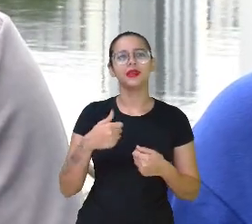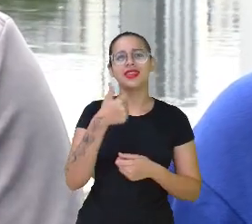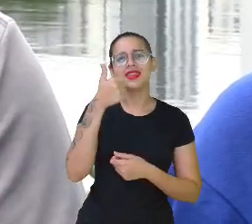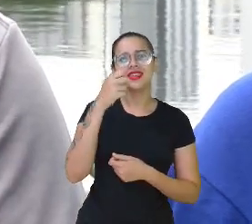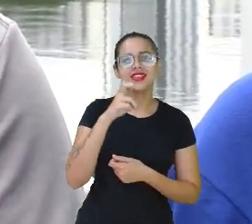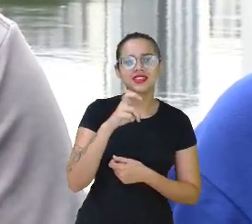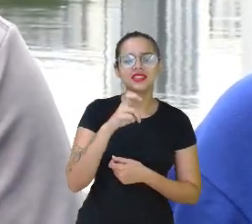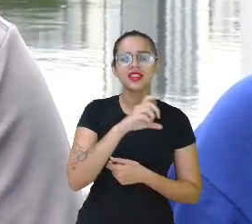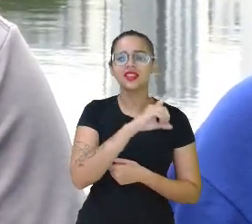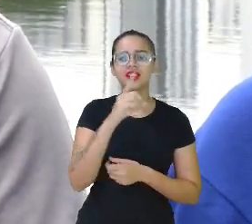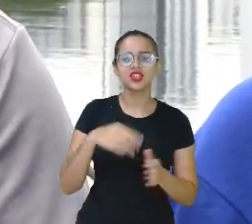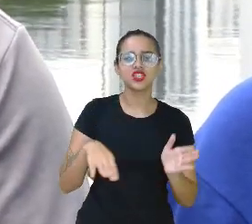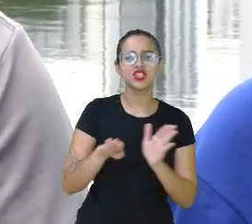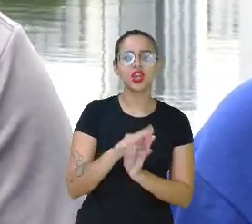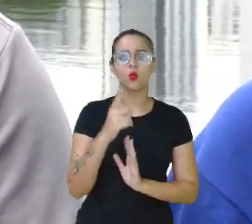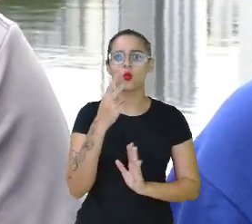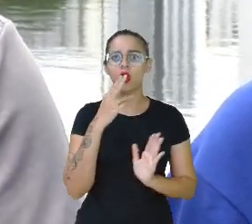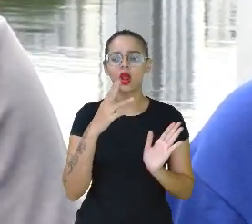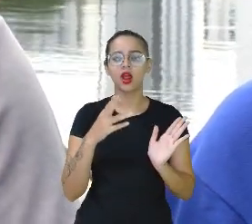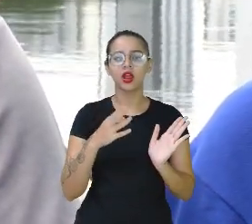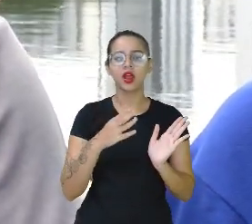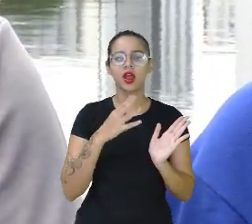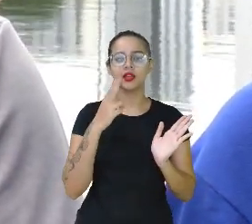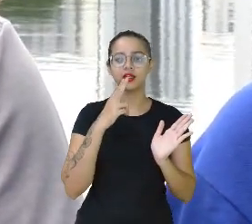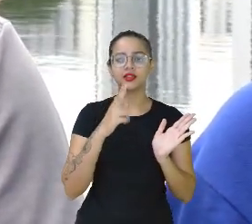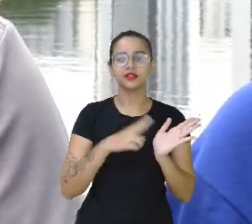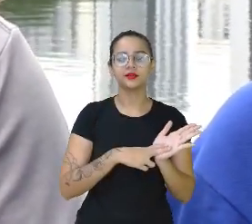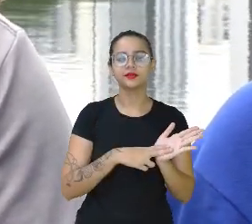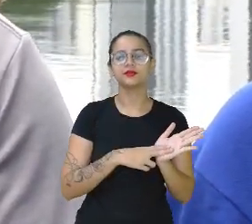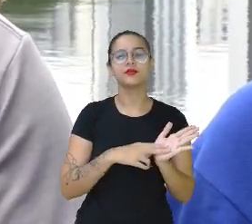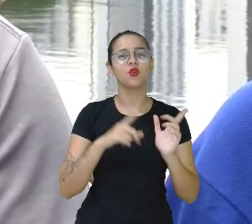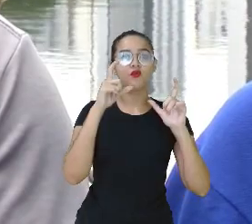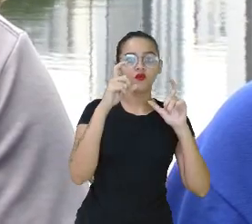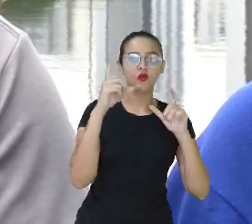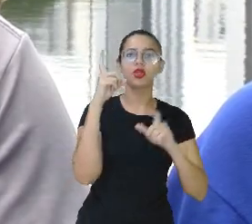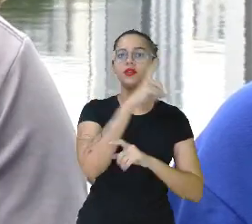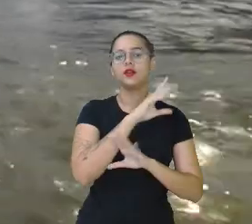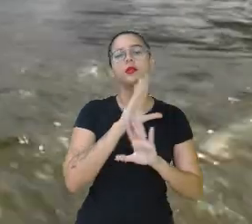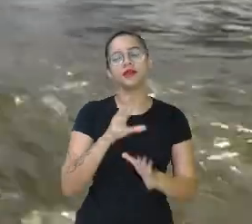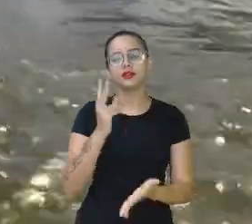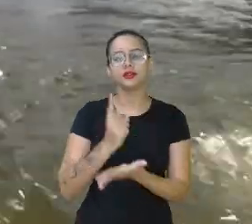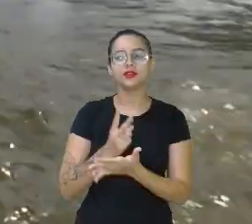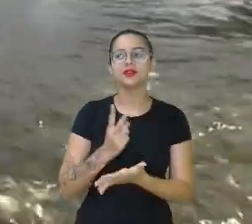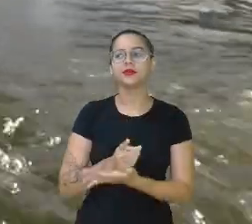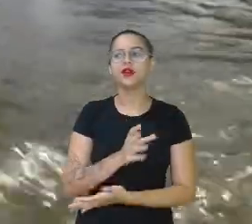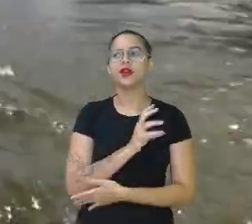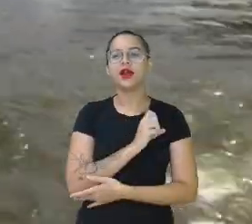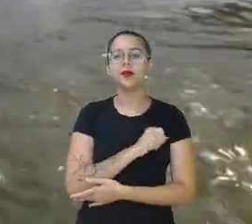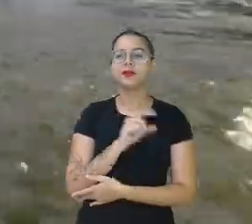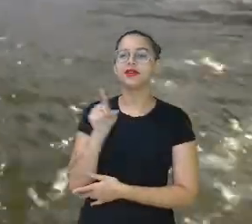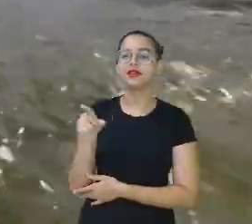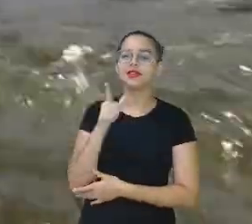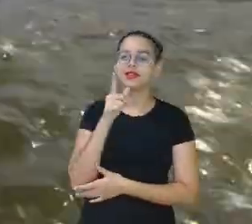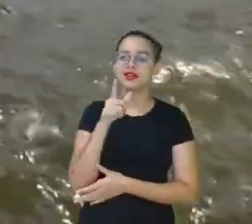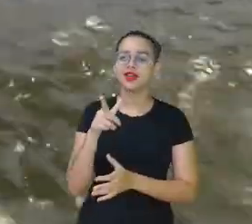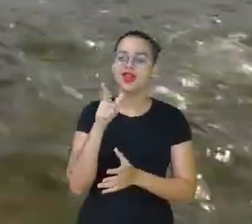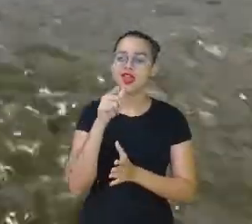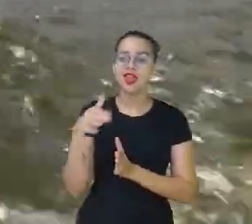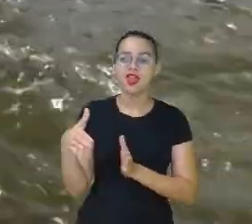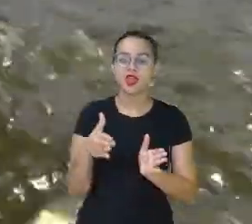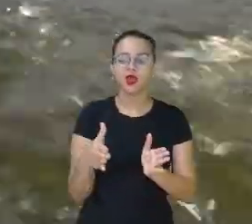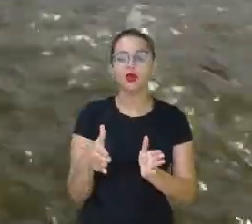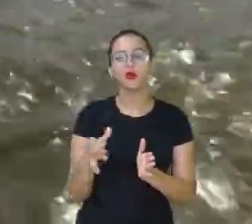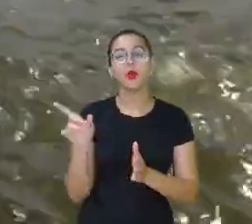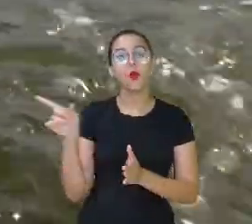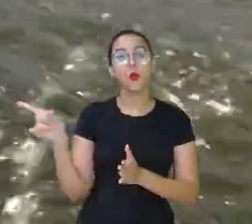para chegar, uma carta. E uma foto seria realmente difícil, mas eu amei esse rio. Esse